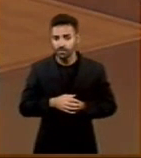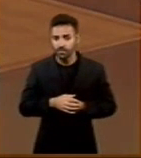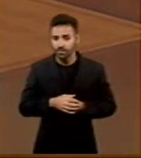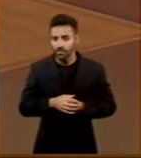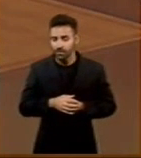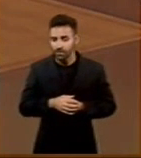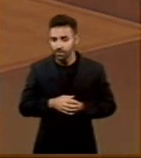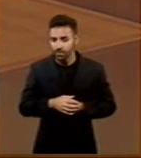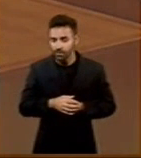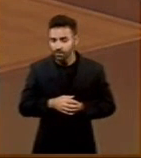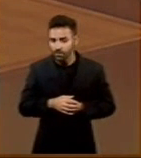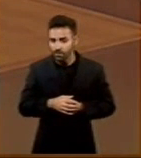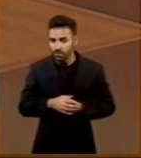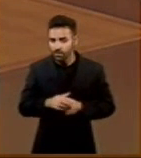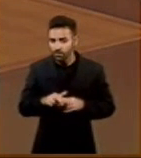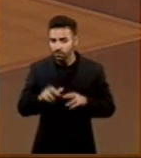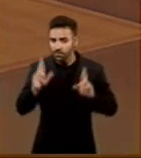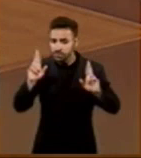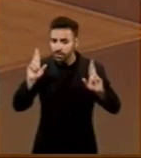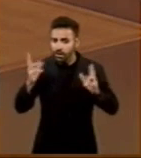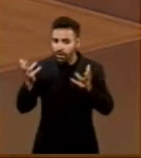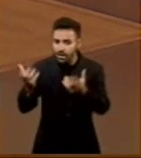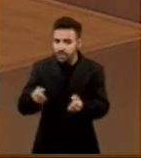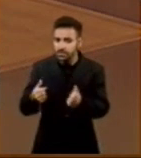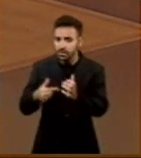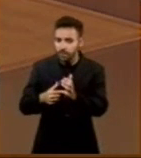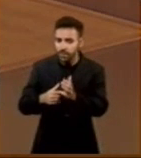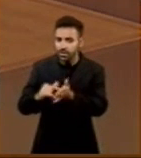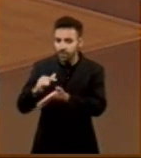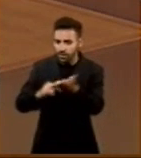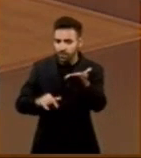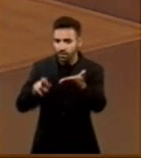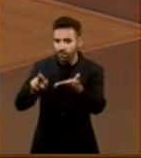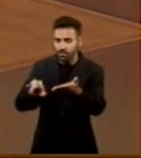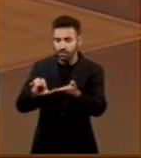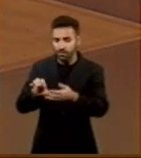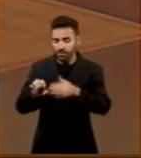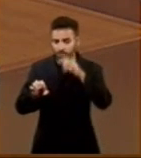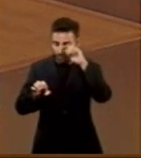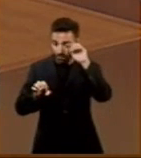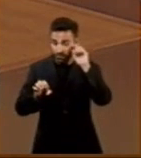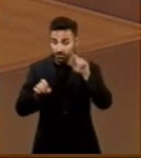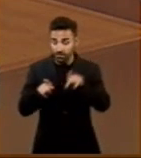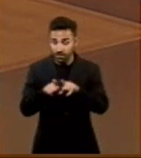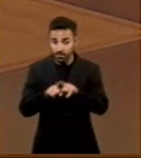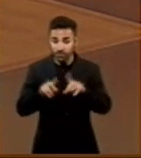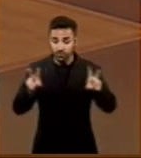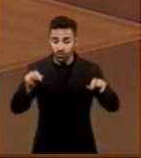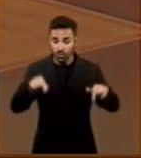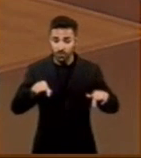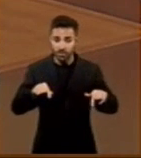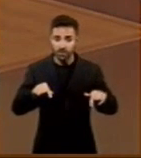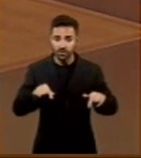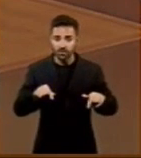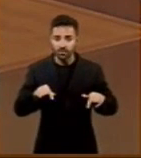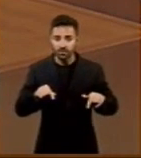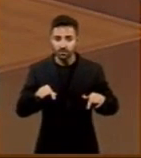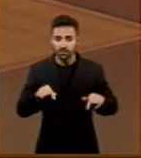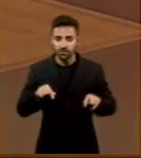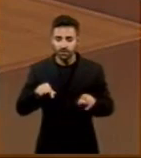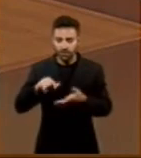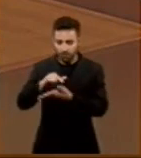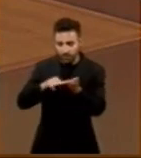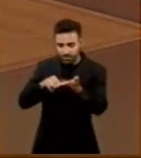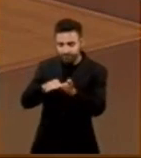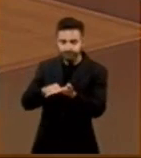o recurso por incabível, por inépcia da petição de encaminhamento e no mérito que não se conheça dele, se nega,